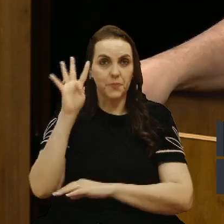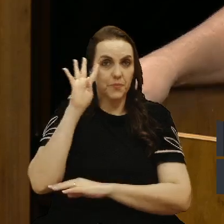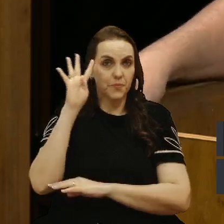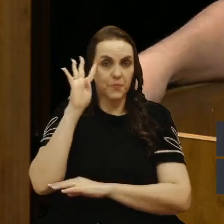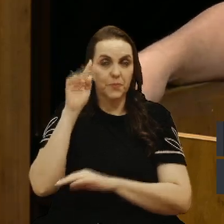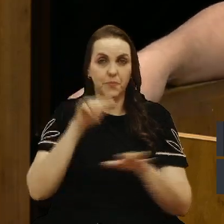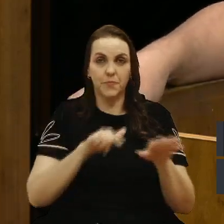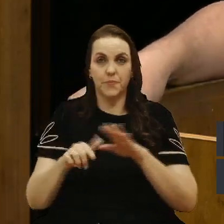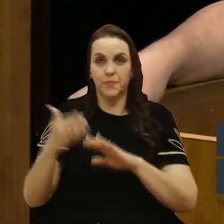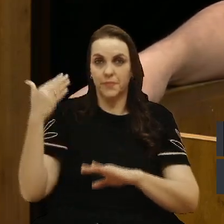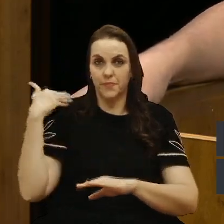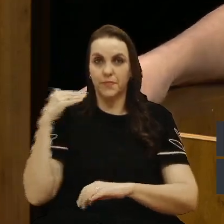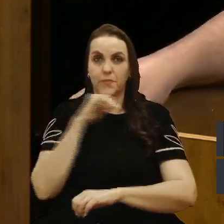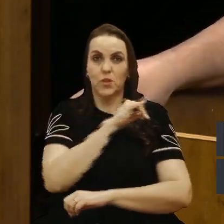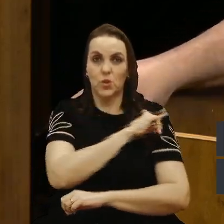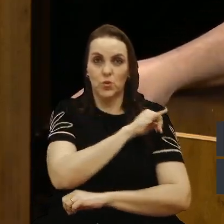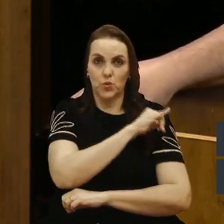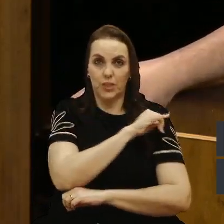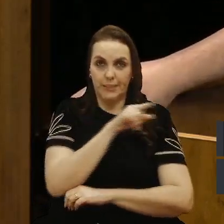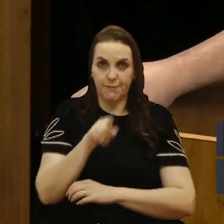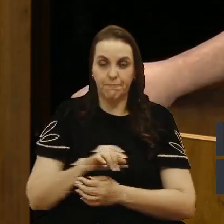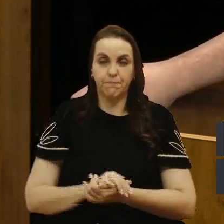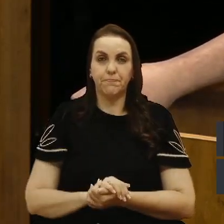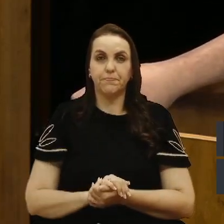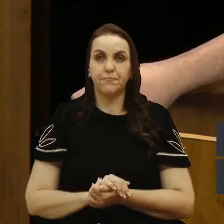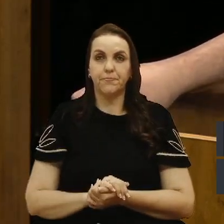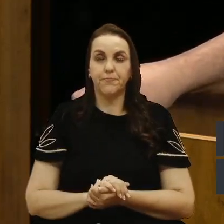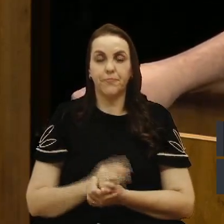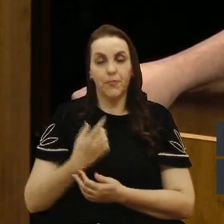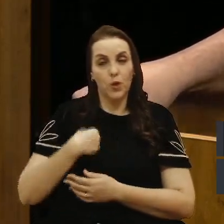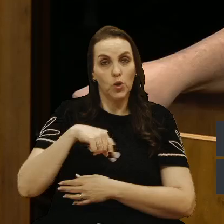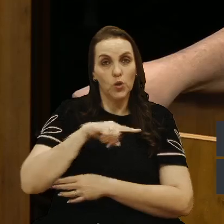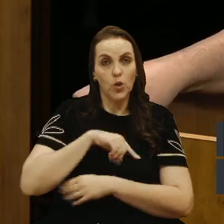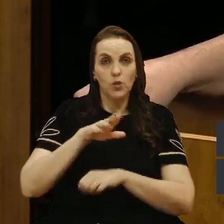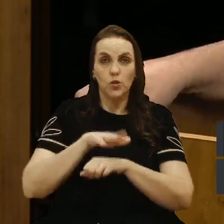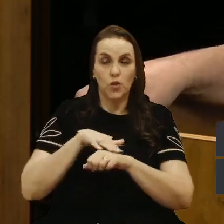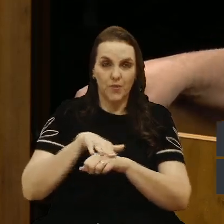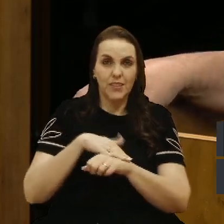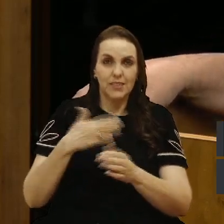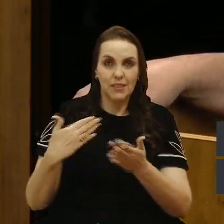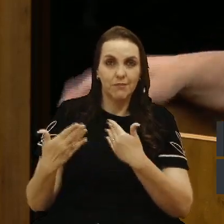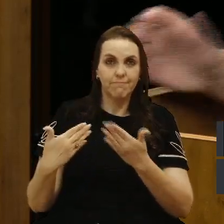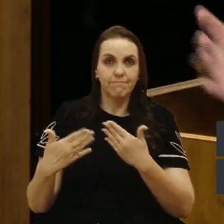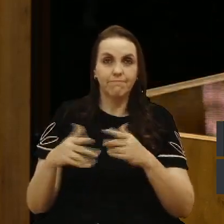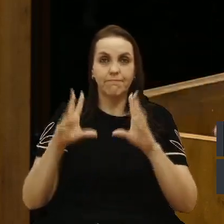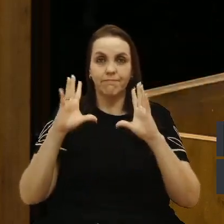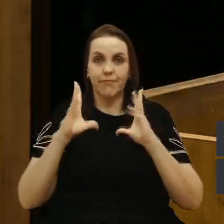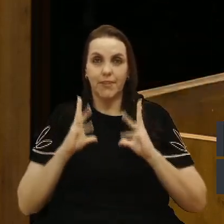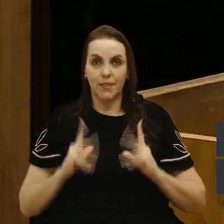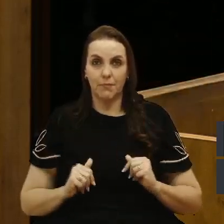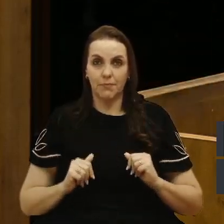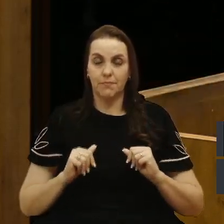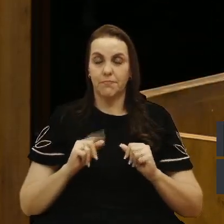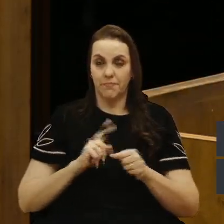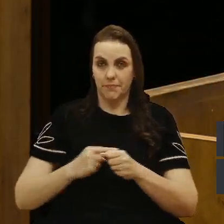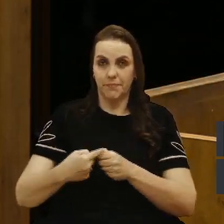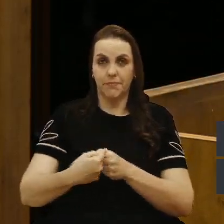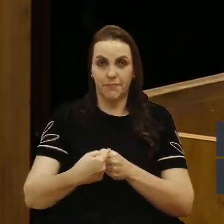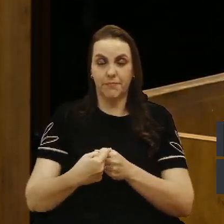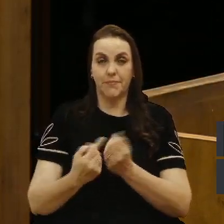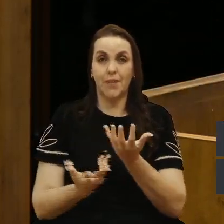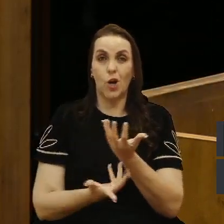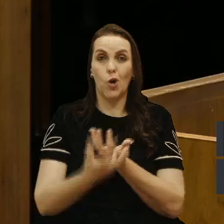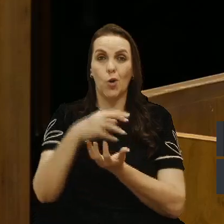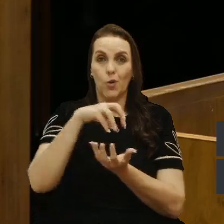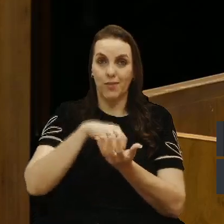semana passada até o Rio de Janeiro. Nós, conversando aqui, o tema da limpeza urbana, o tema da Codeca, é um tema caro